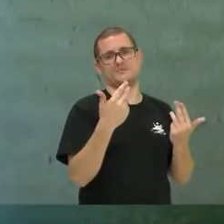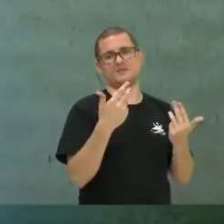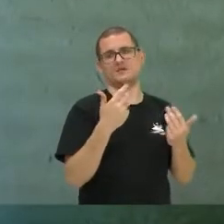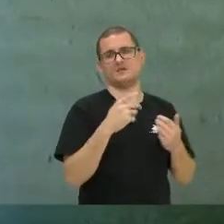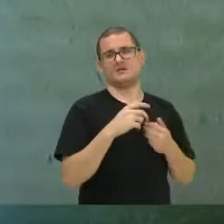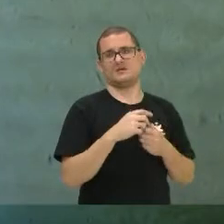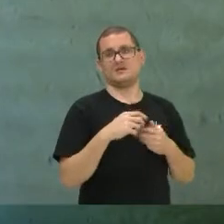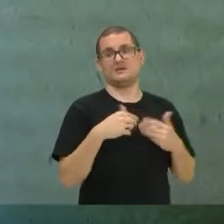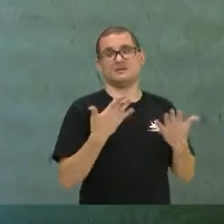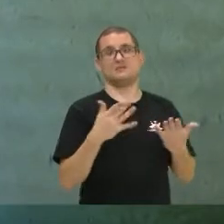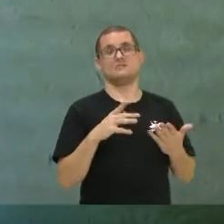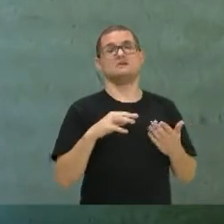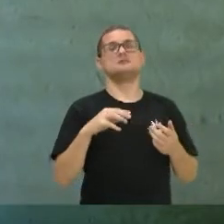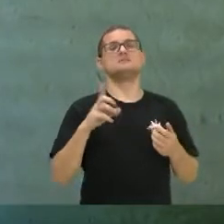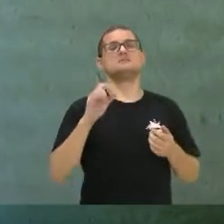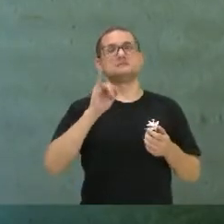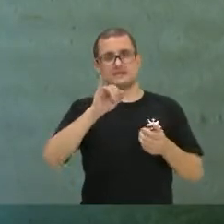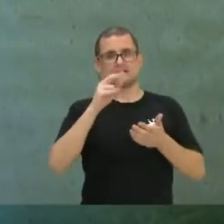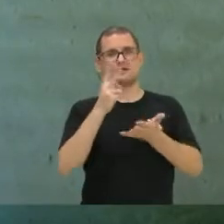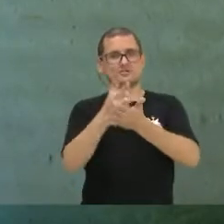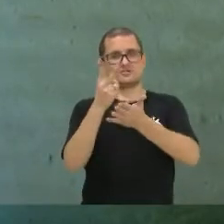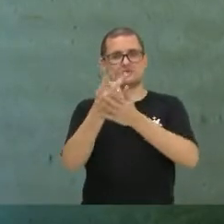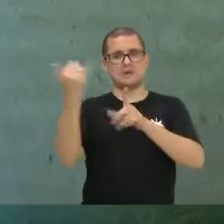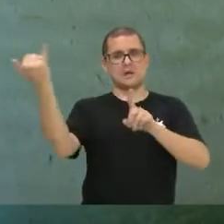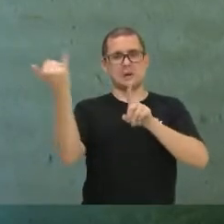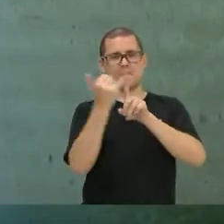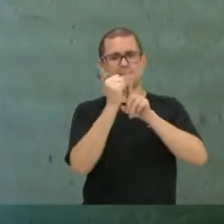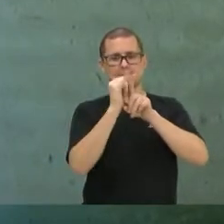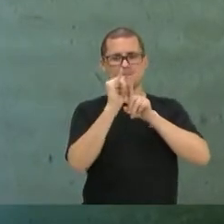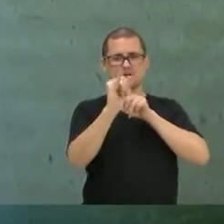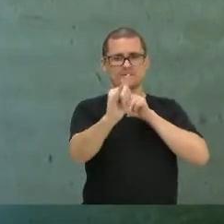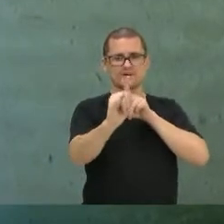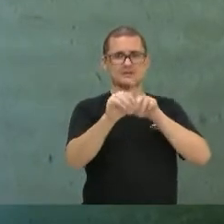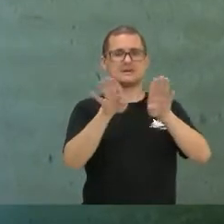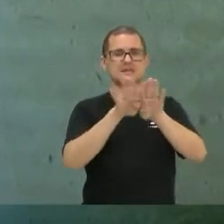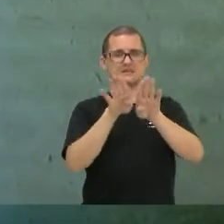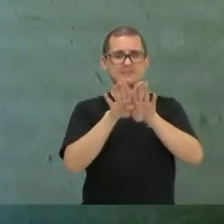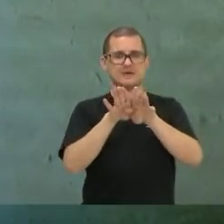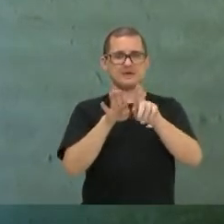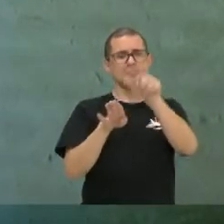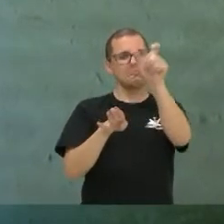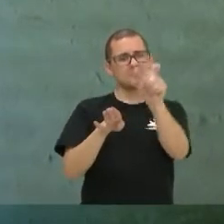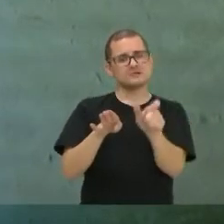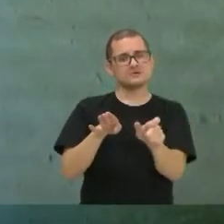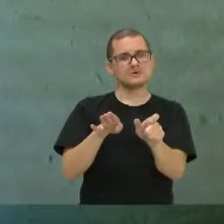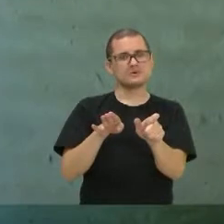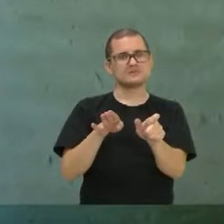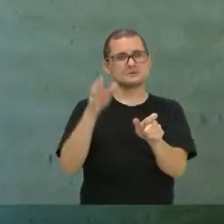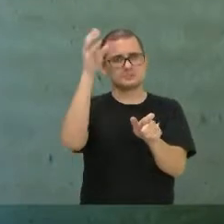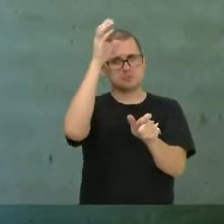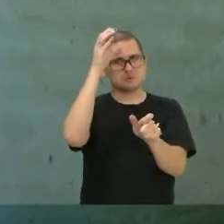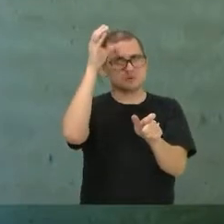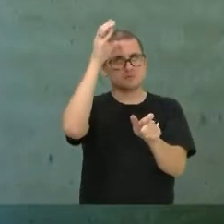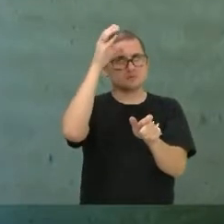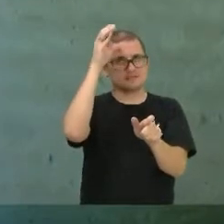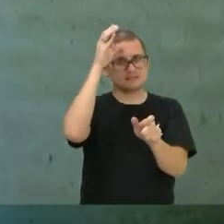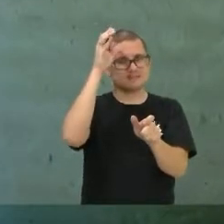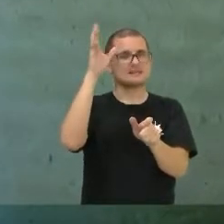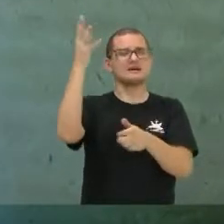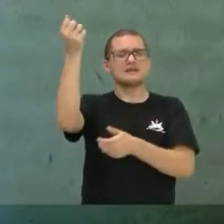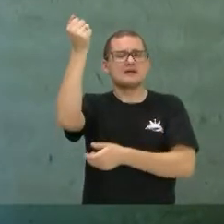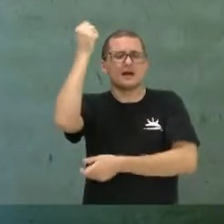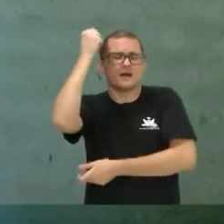quanto houver profetas e pessoas conscientes que se arrependem